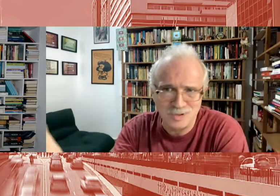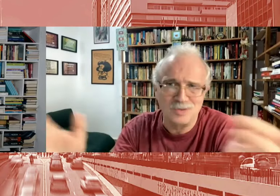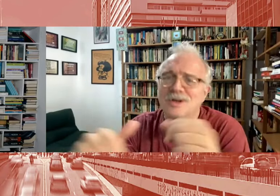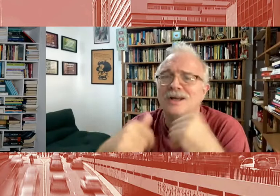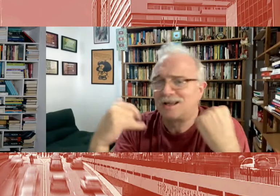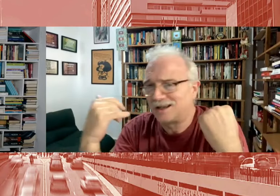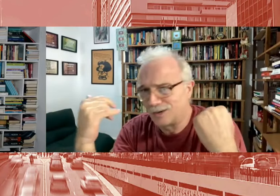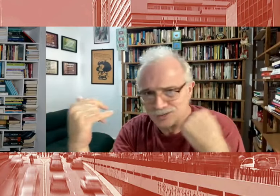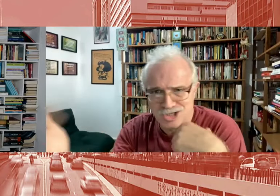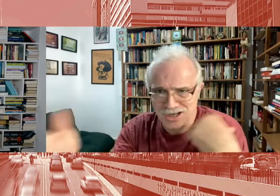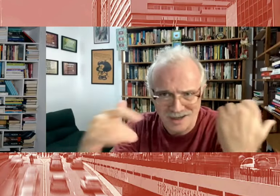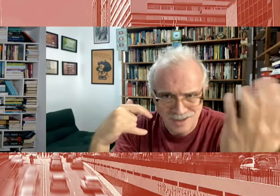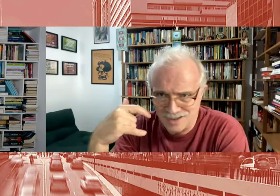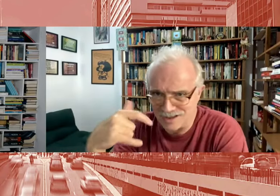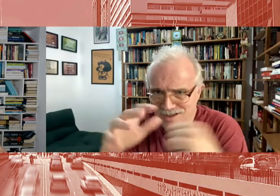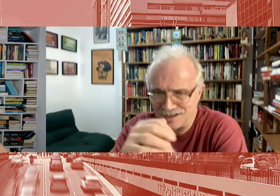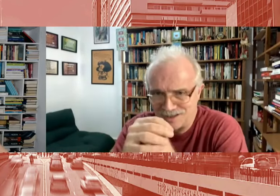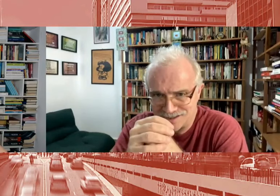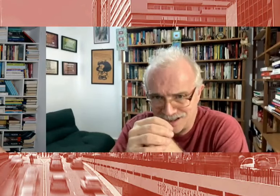do túnel Guarujá,